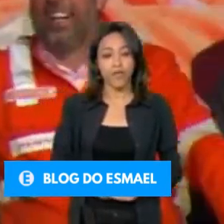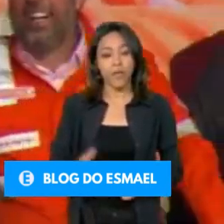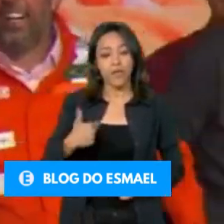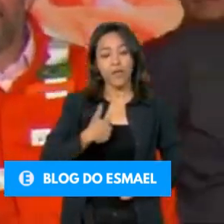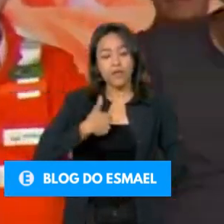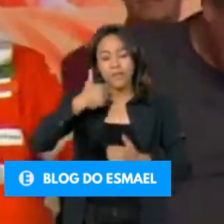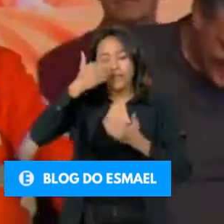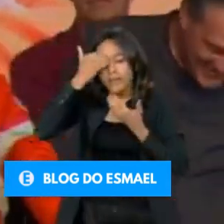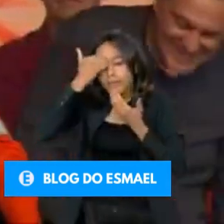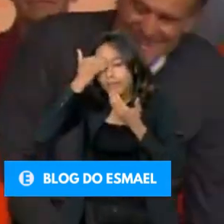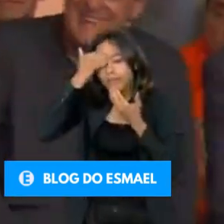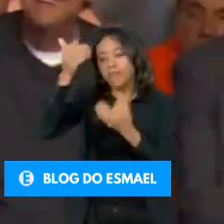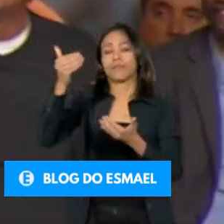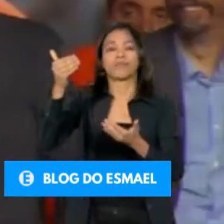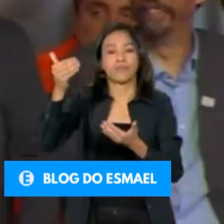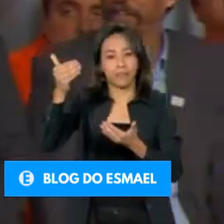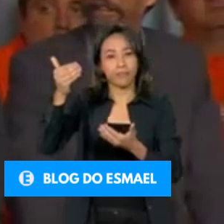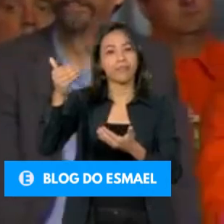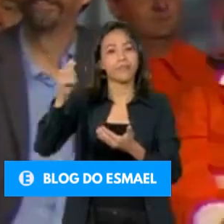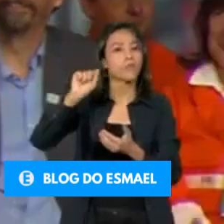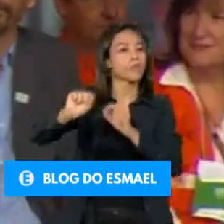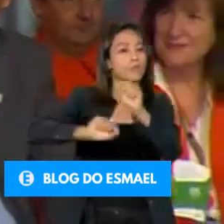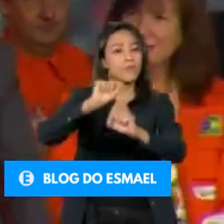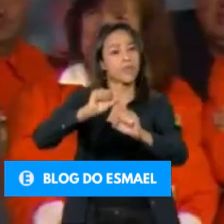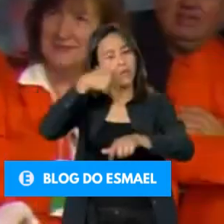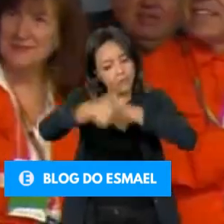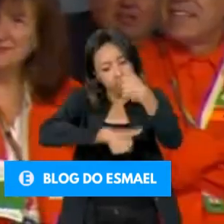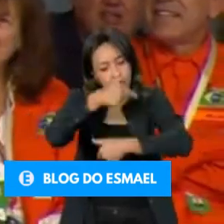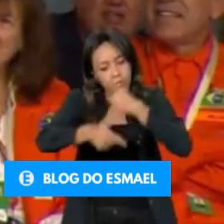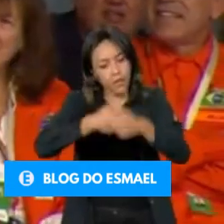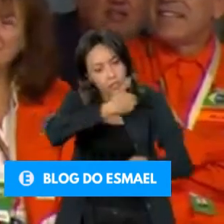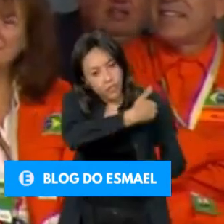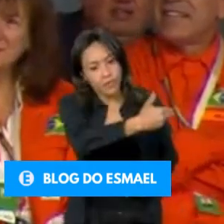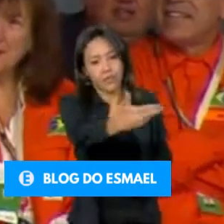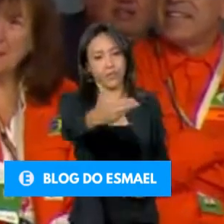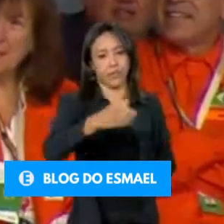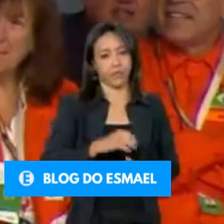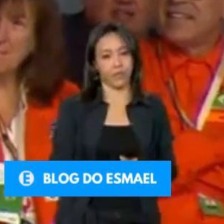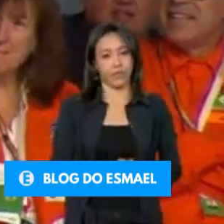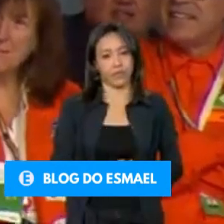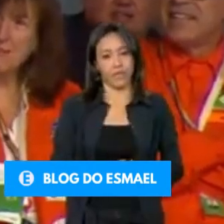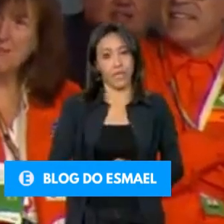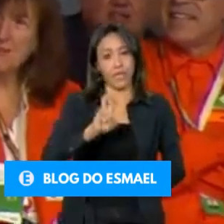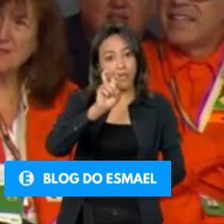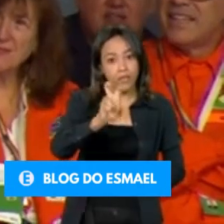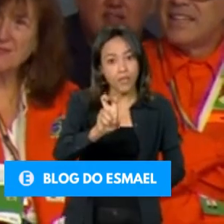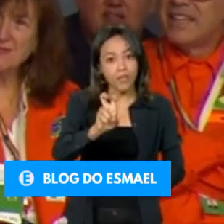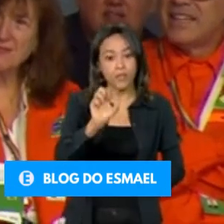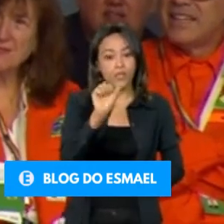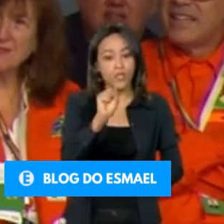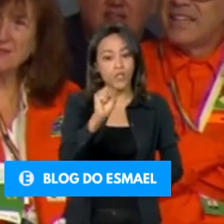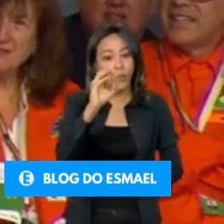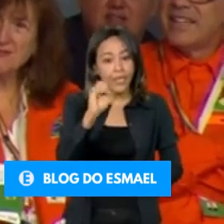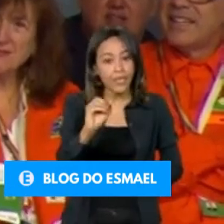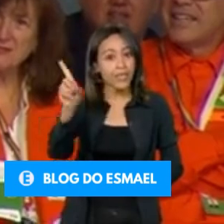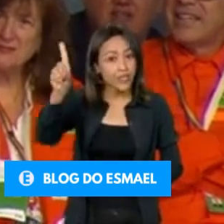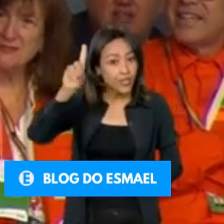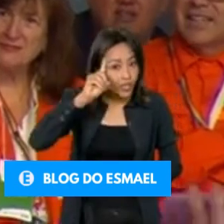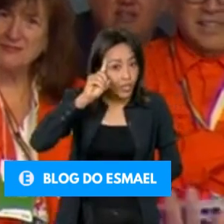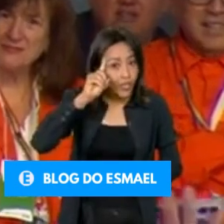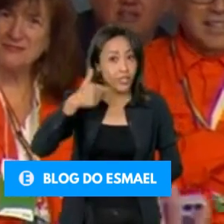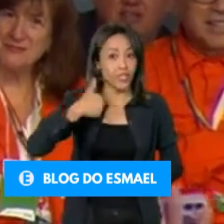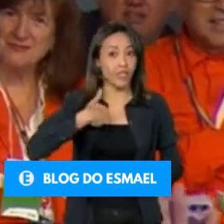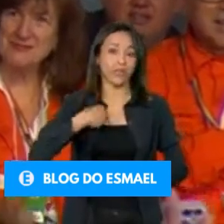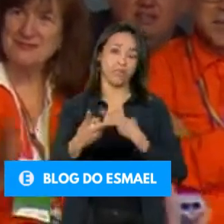muito grato ao trabalho que vocês fizeram durante os 580 dias que eu fiquei na Polícia